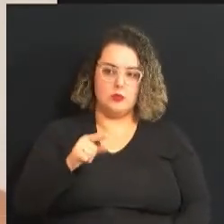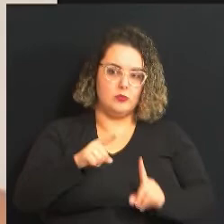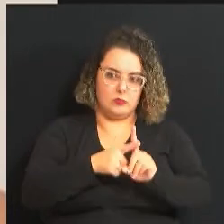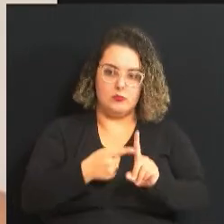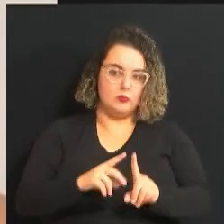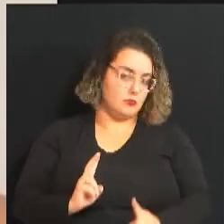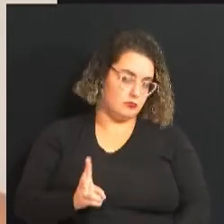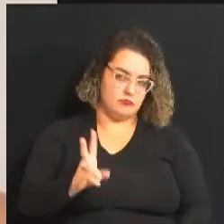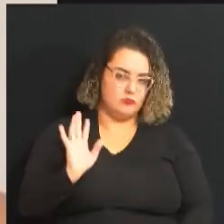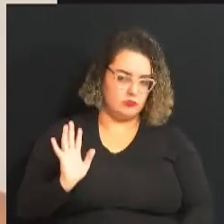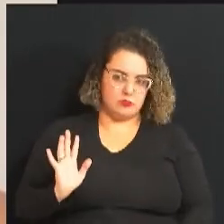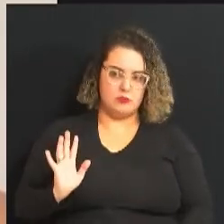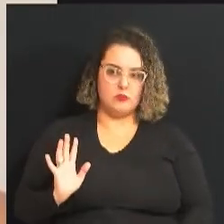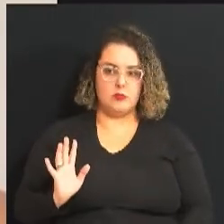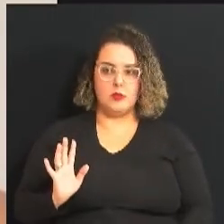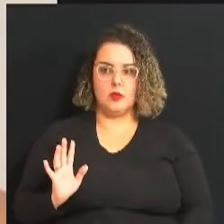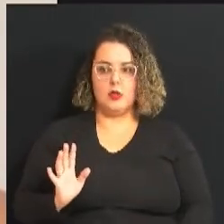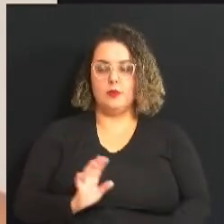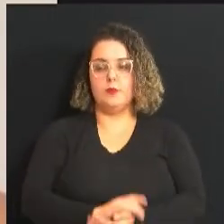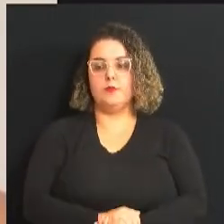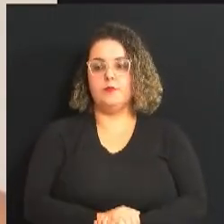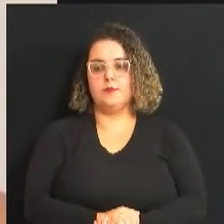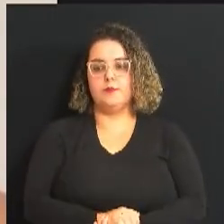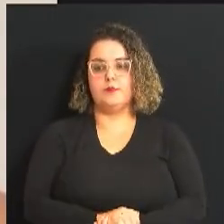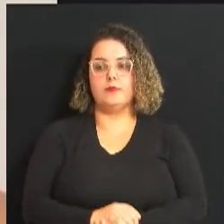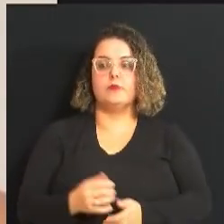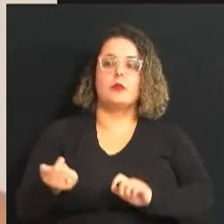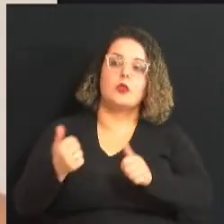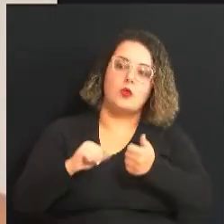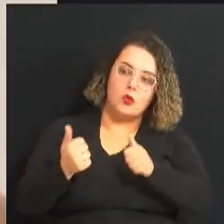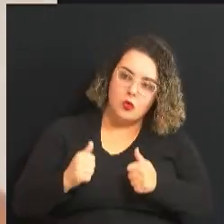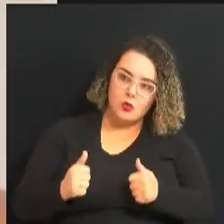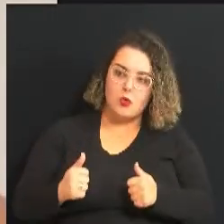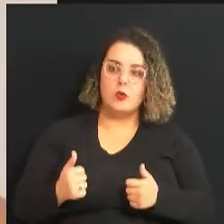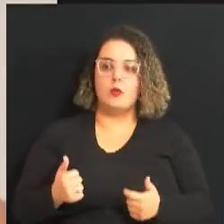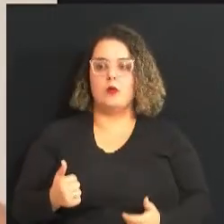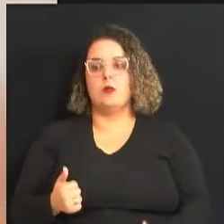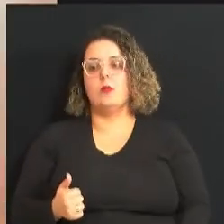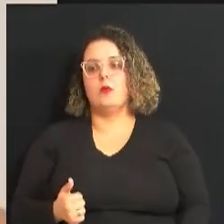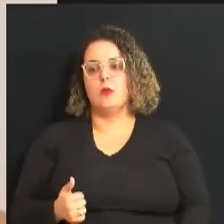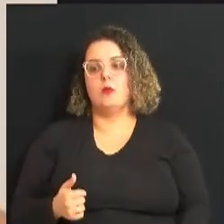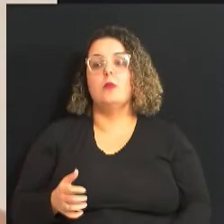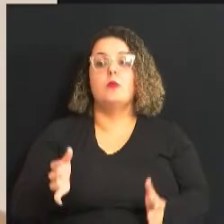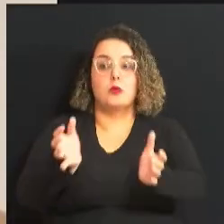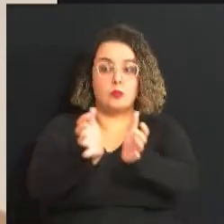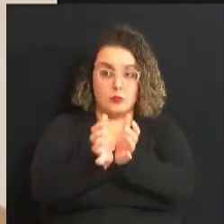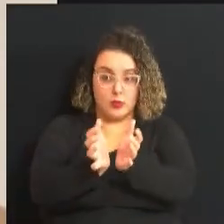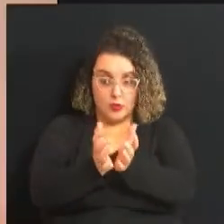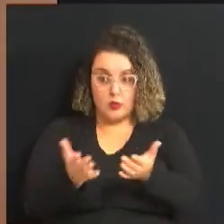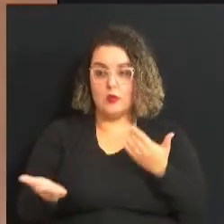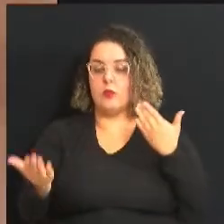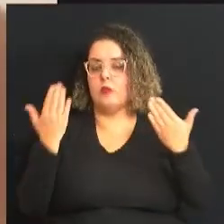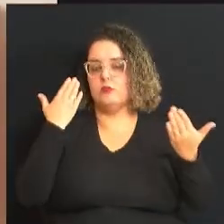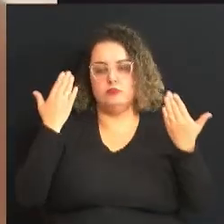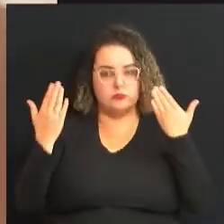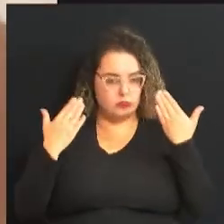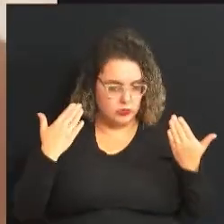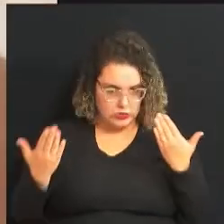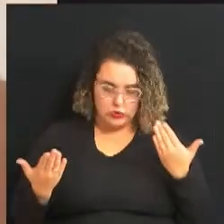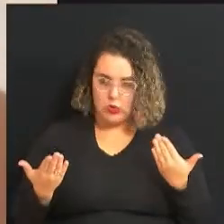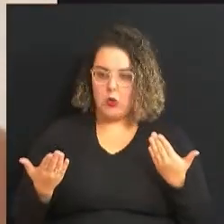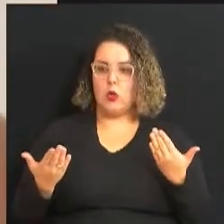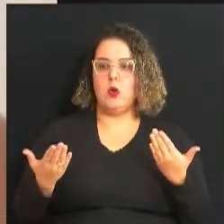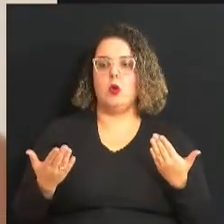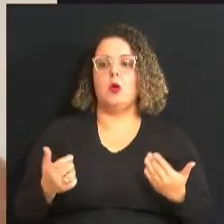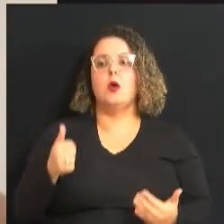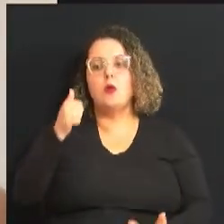Então, são naqueles casos, precisa avaliar com bastante, de preferência por uma equipe, né? Com psicólogo e que a mulher